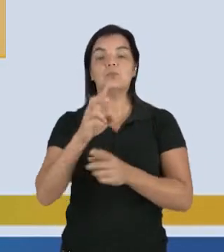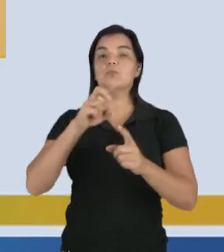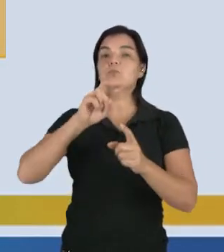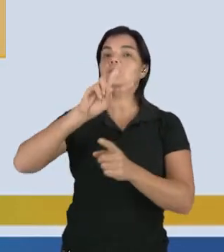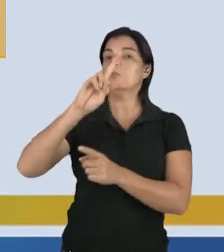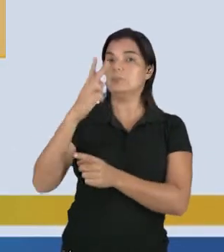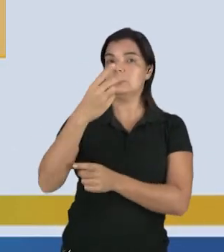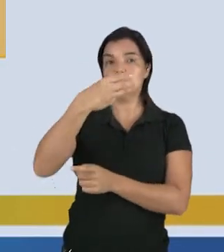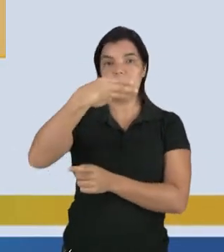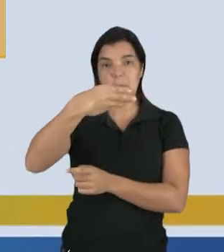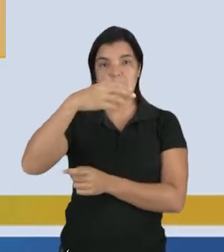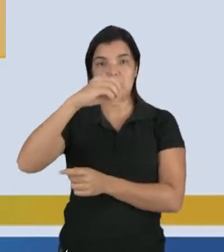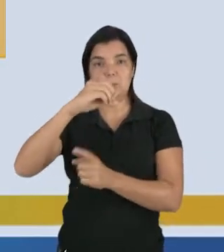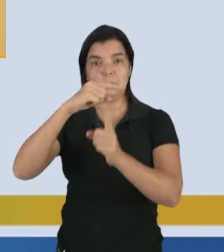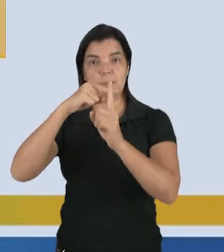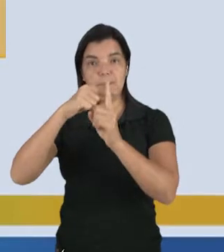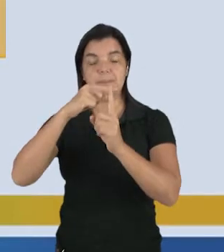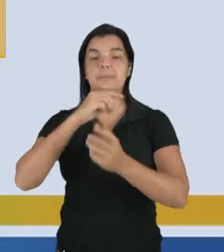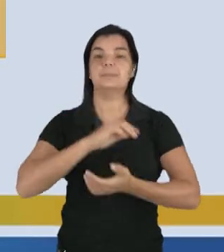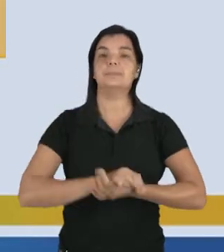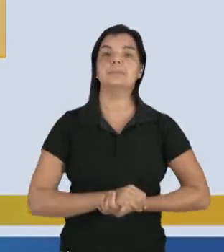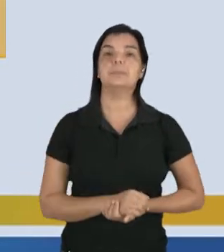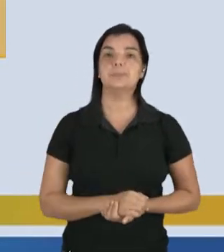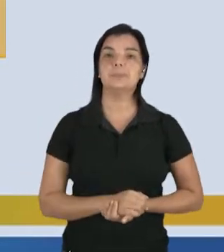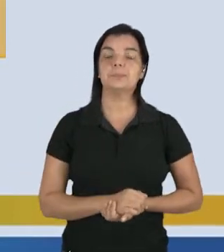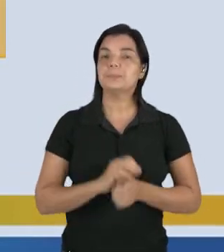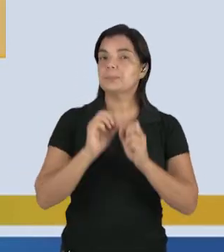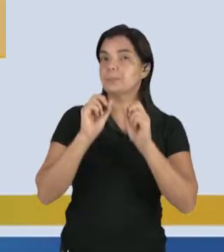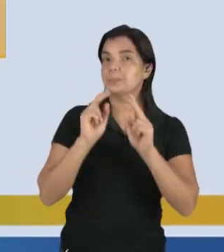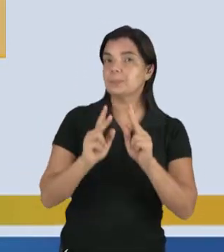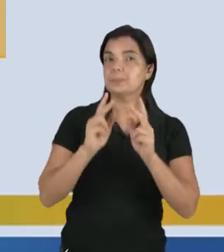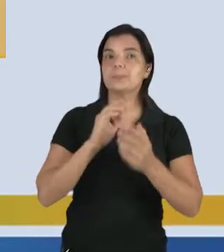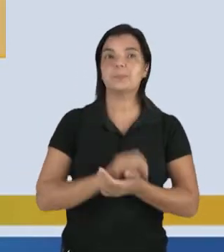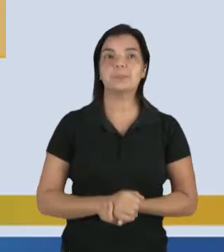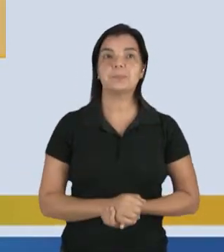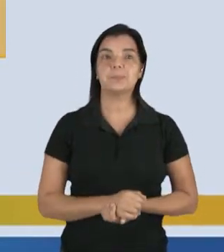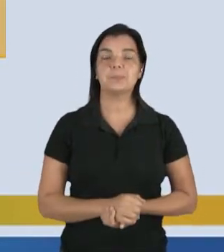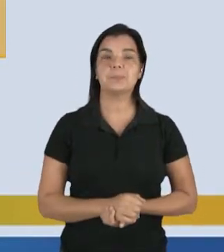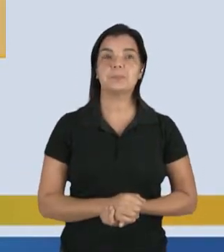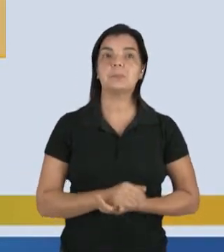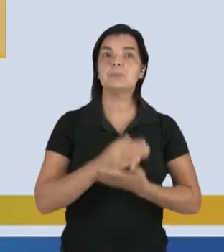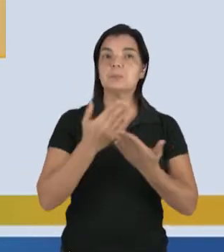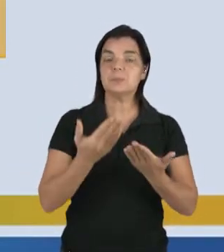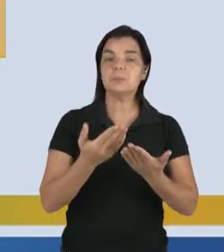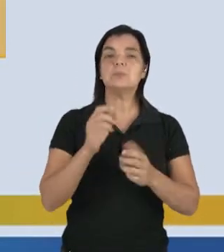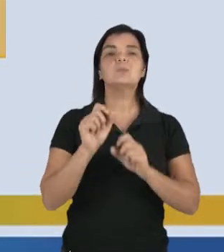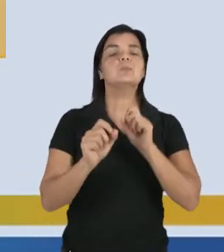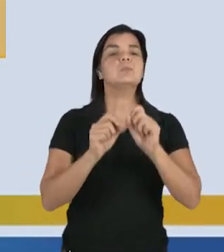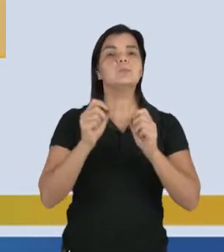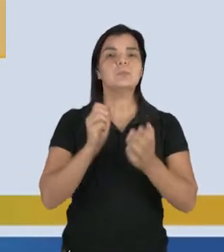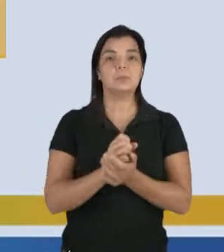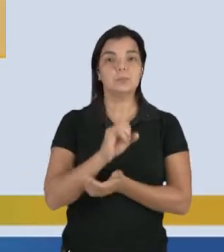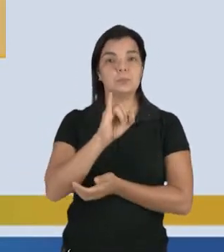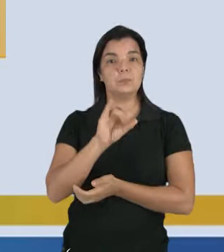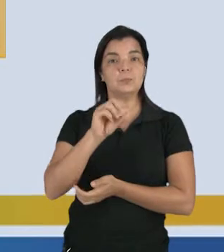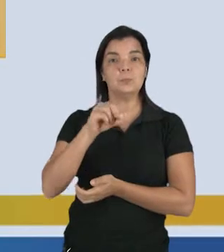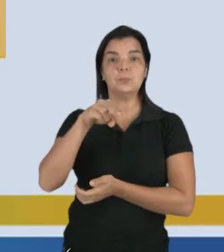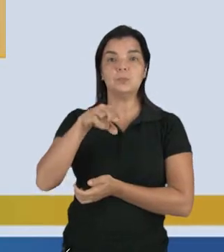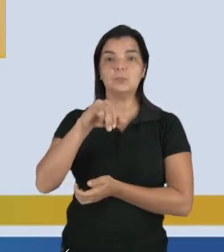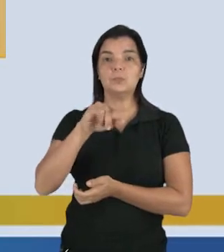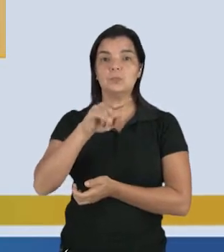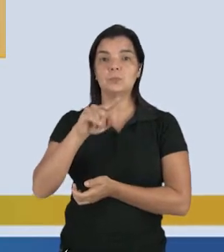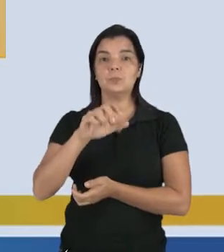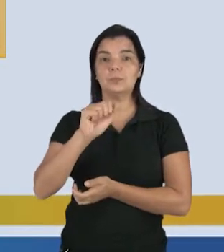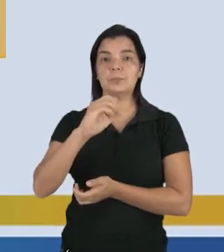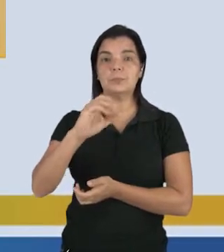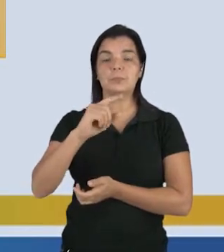o hidrônio H3O+, ok? Bom, o que é uma ionização? Como